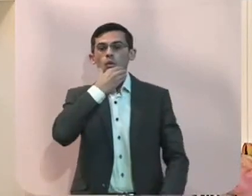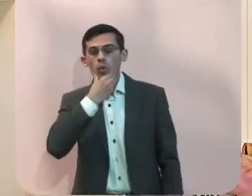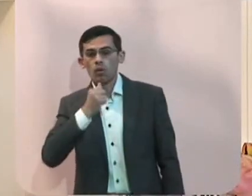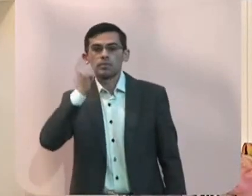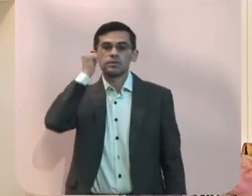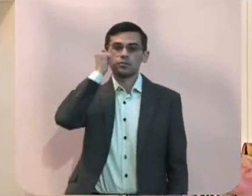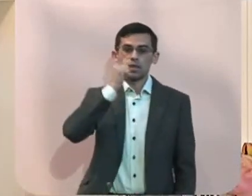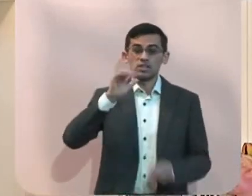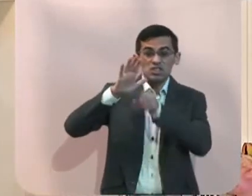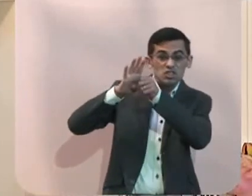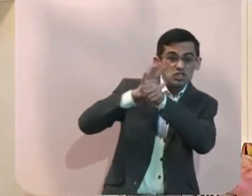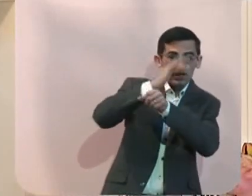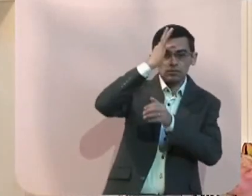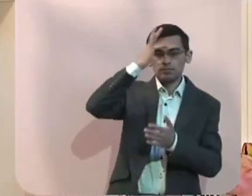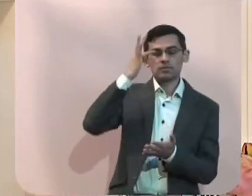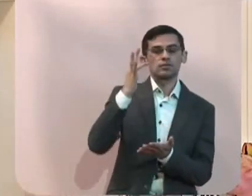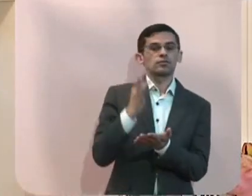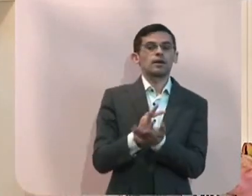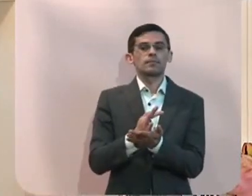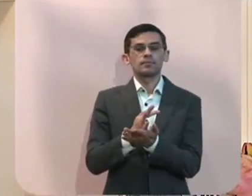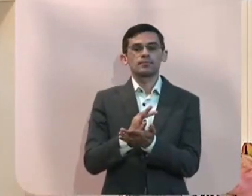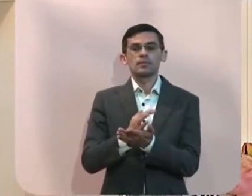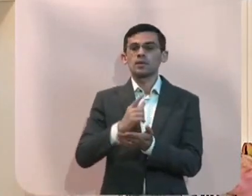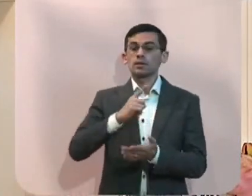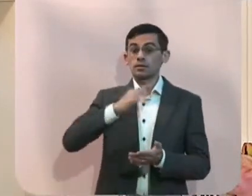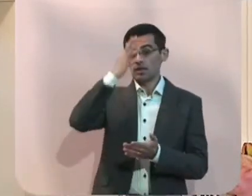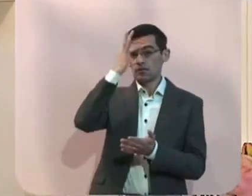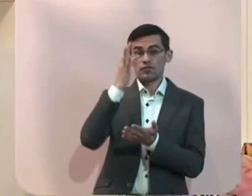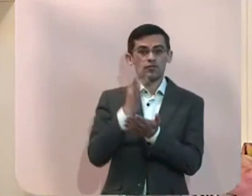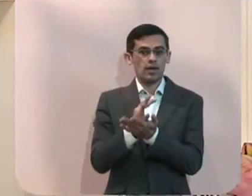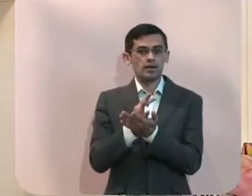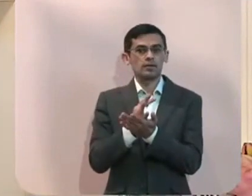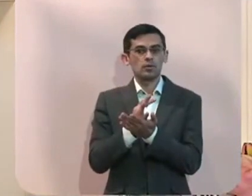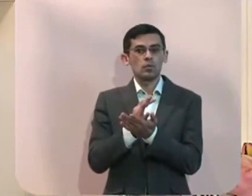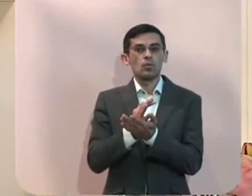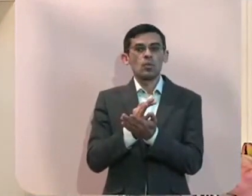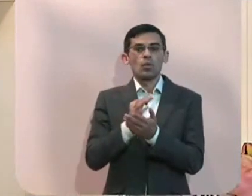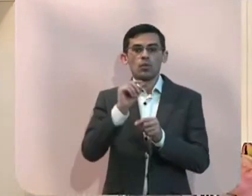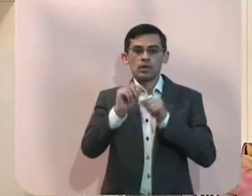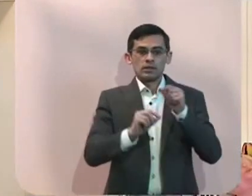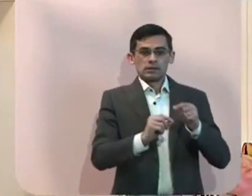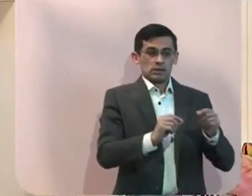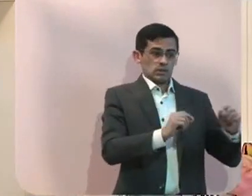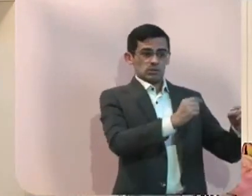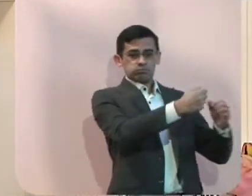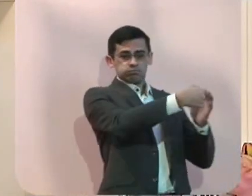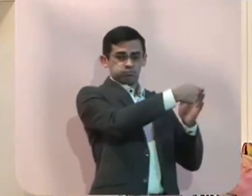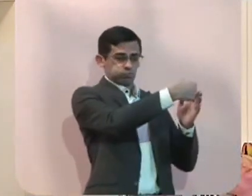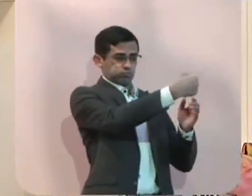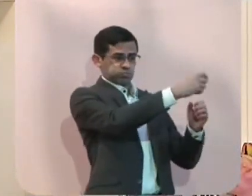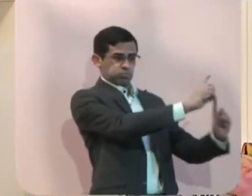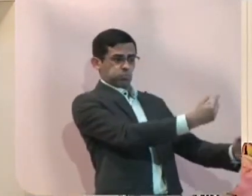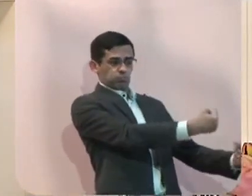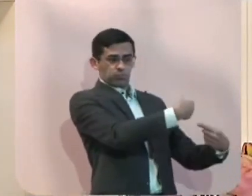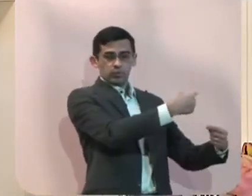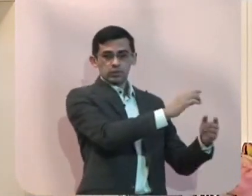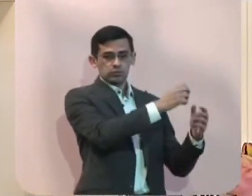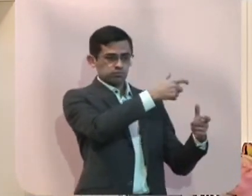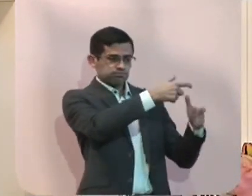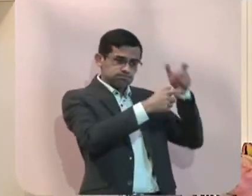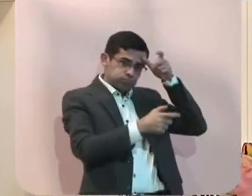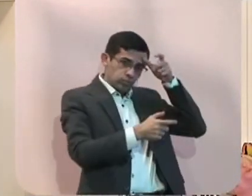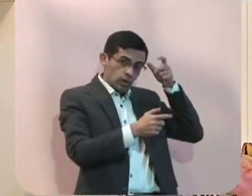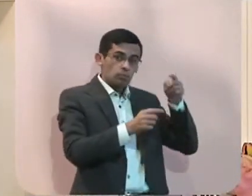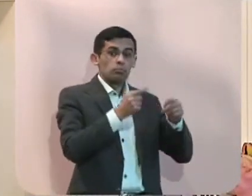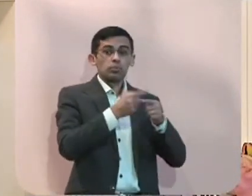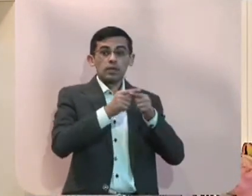mulheres cheios de fé, que tenham fé para reter os dardos inflamados do maligno, porque